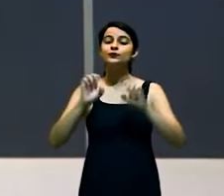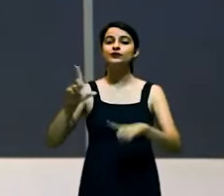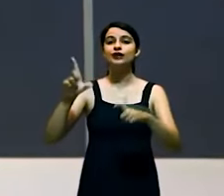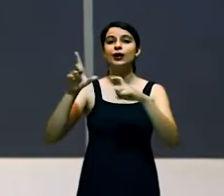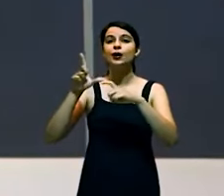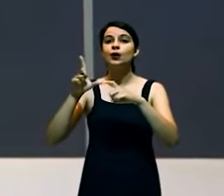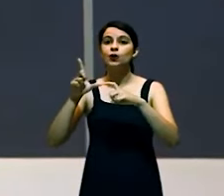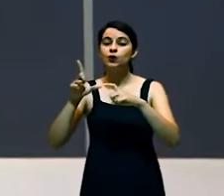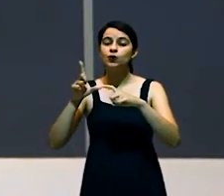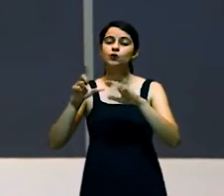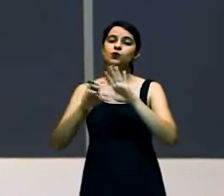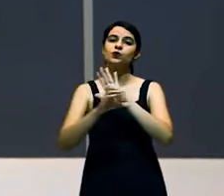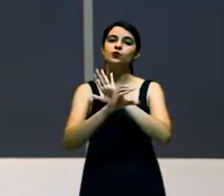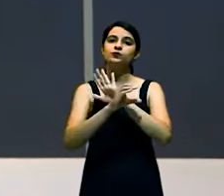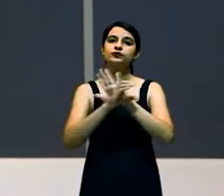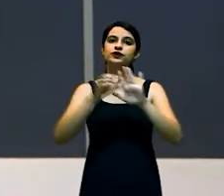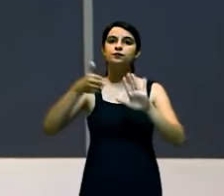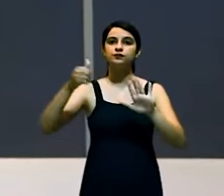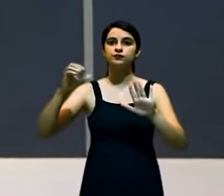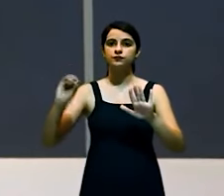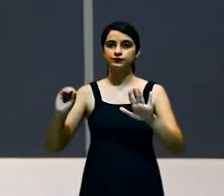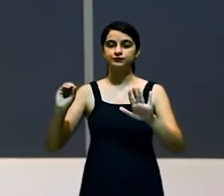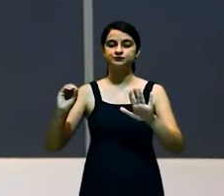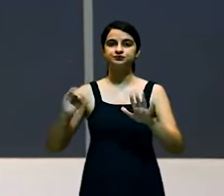de número 10.